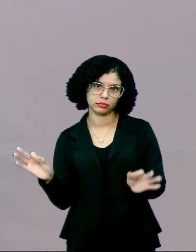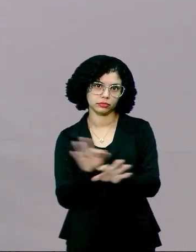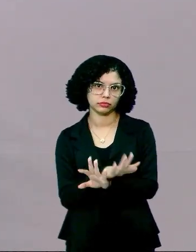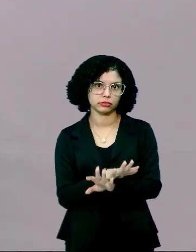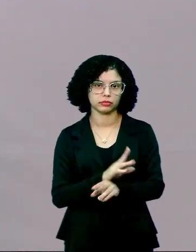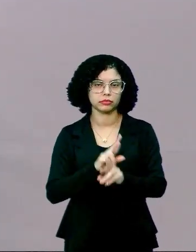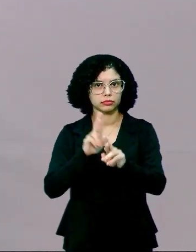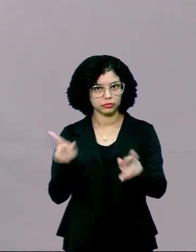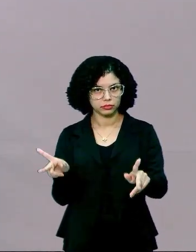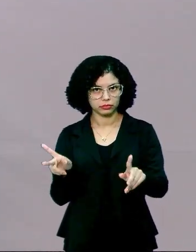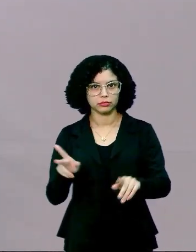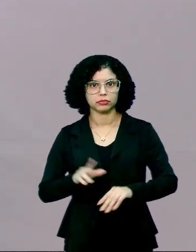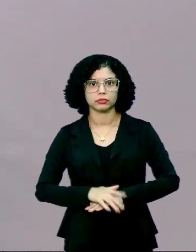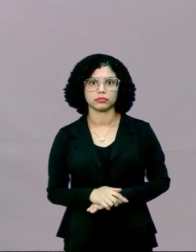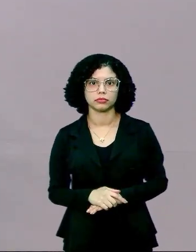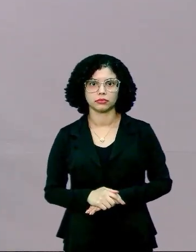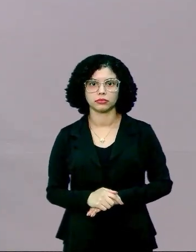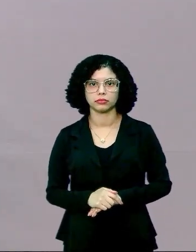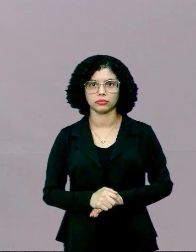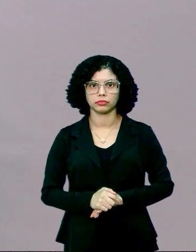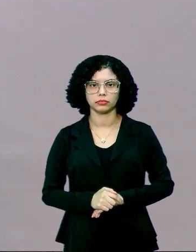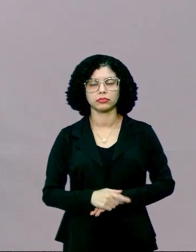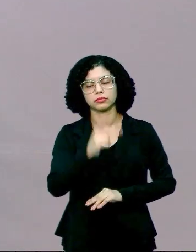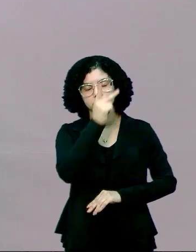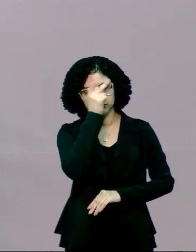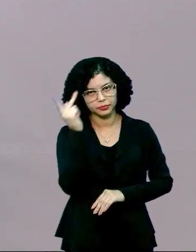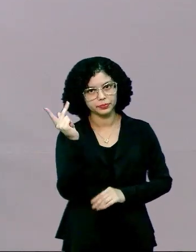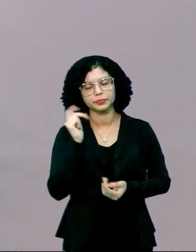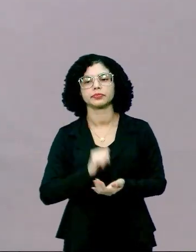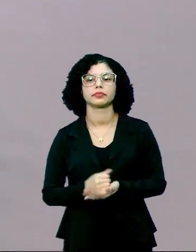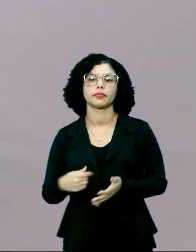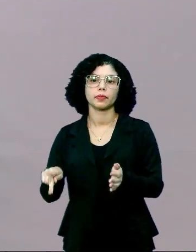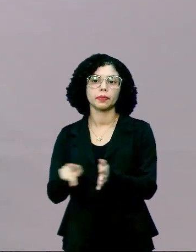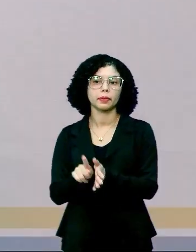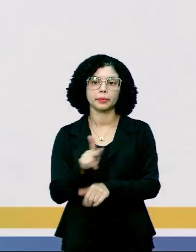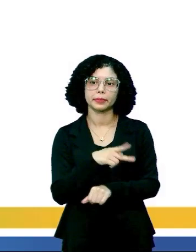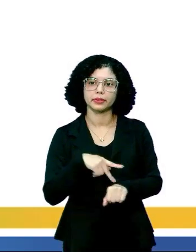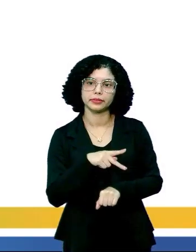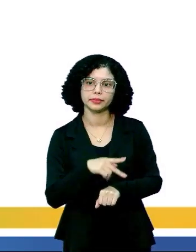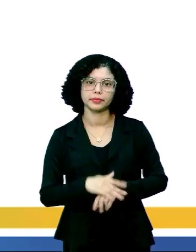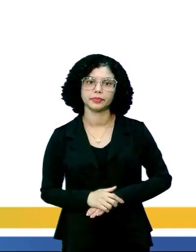acaba diferenciando as pessoas, né, dentro de um país.